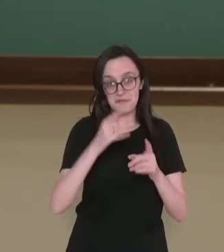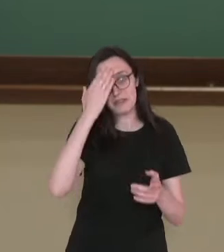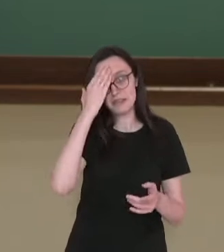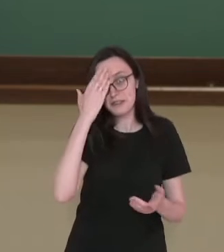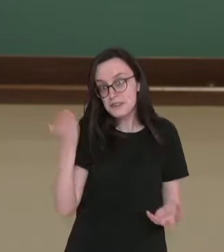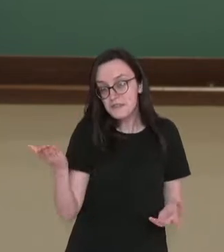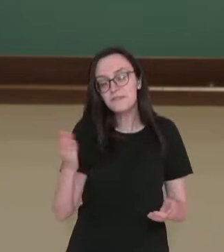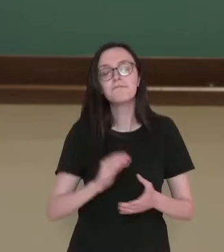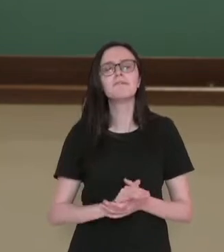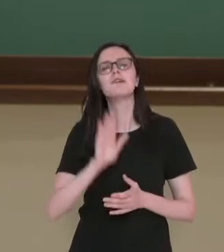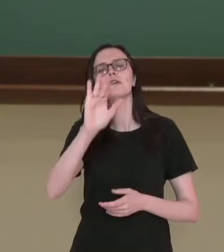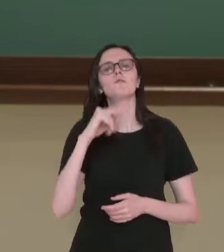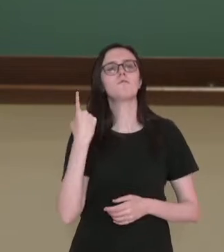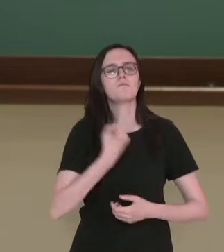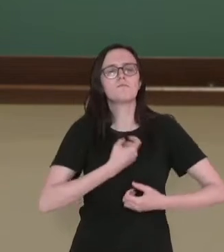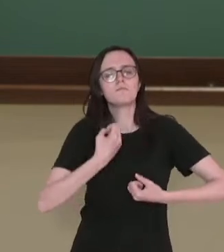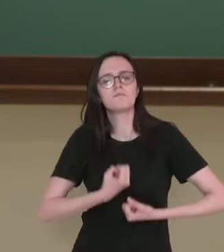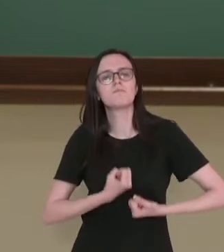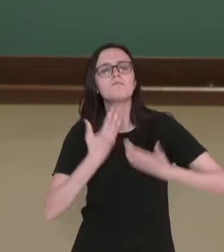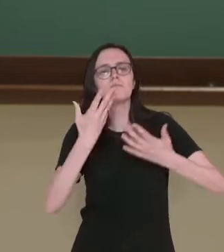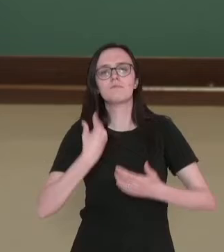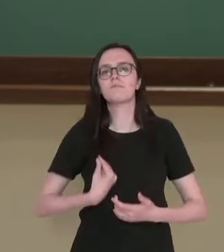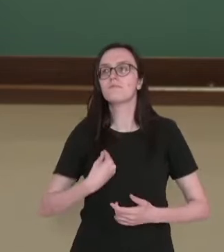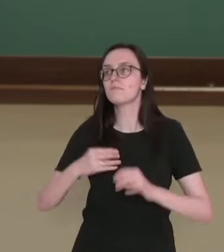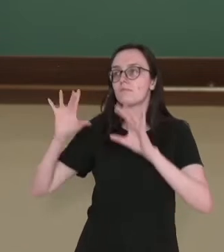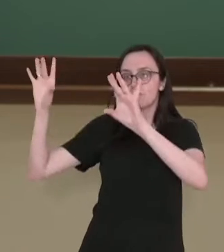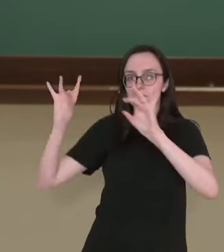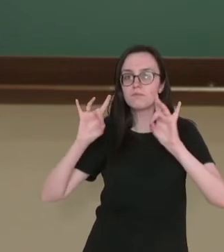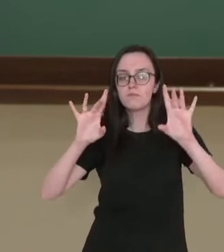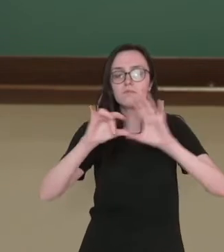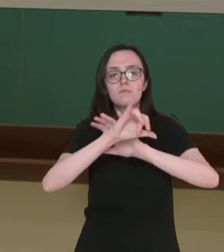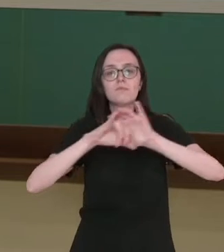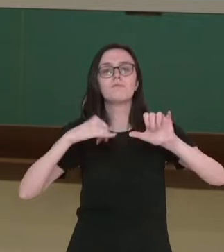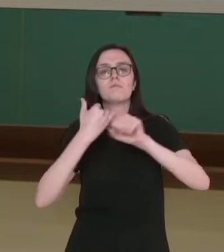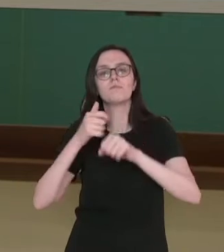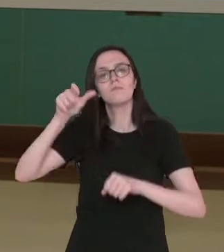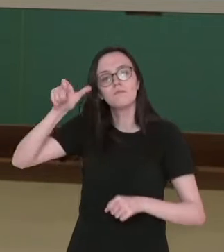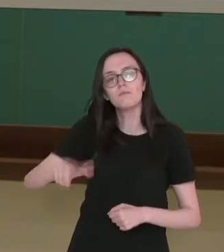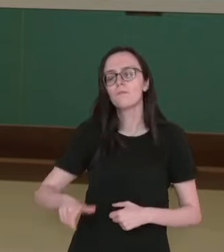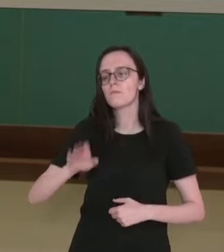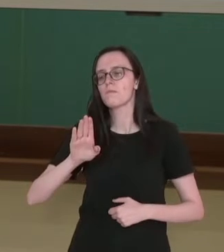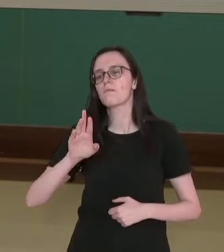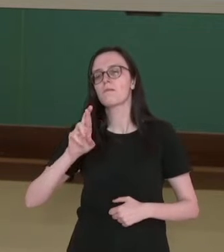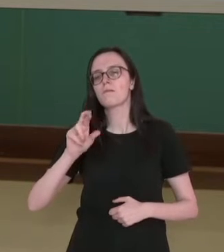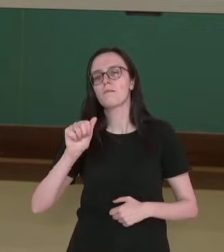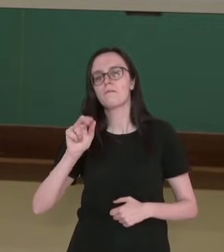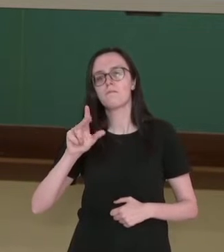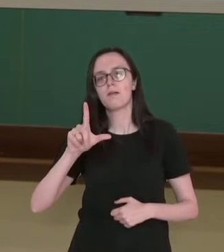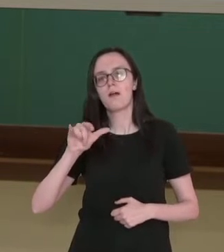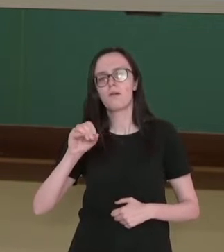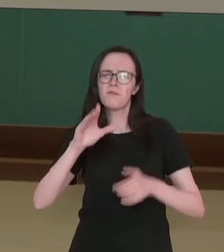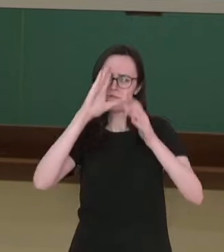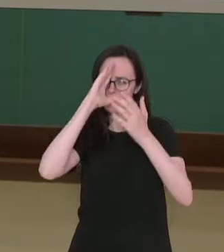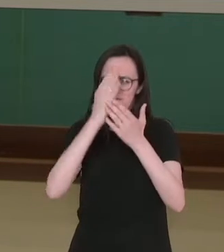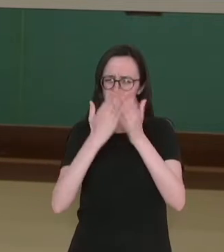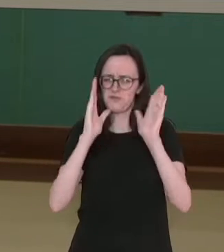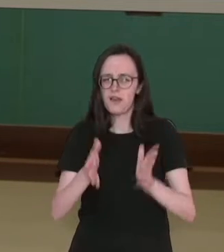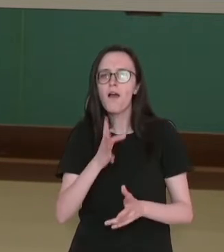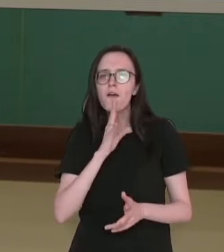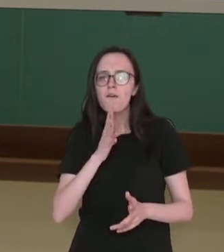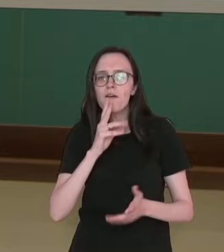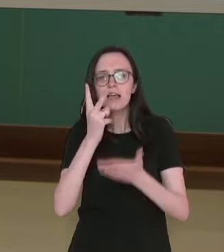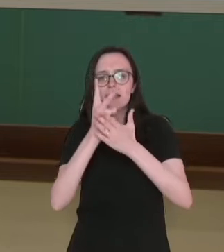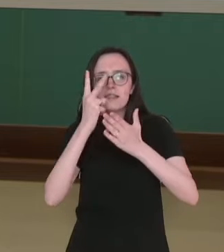O nosso poema, transcrito do YouTube, é do autor Braulio Bessa. Você já deve conhecer o Braulio, ele está sempre